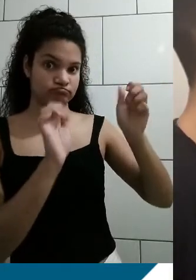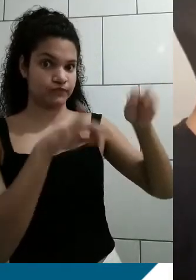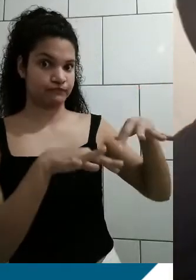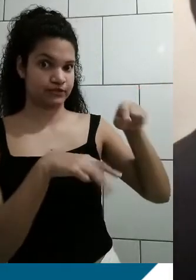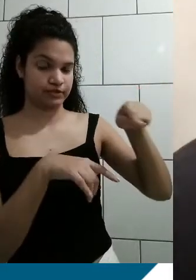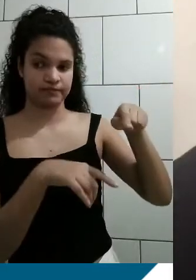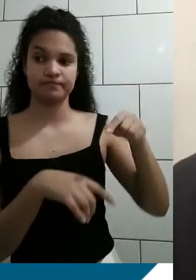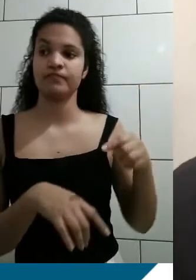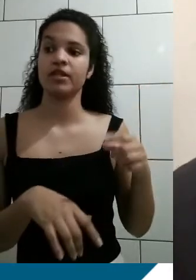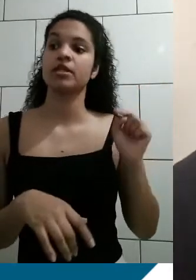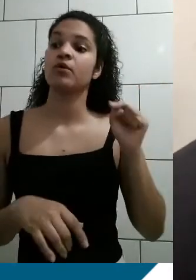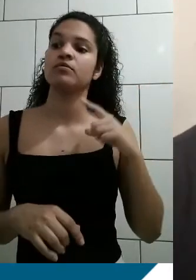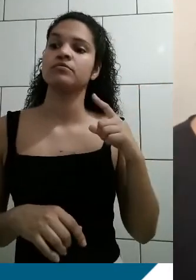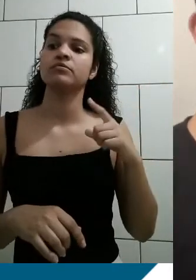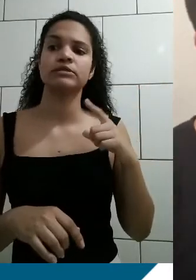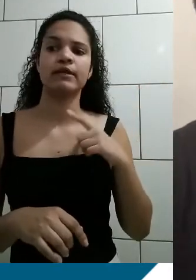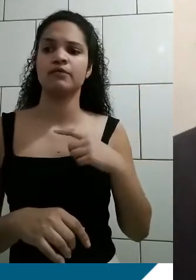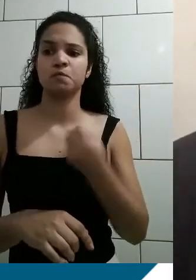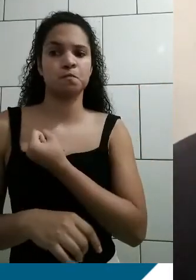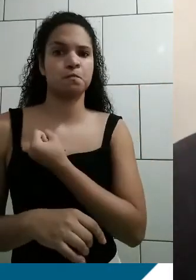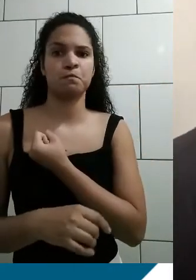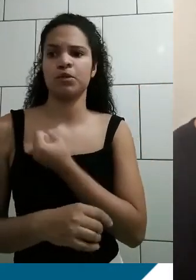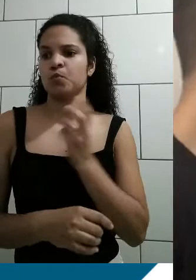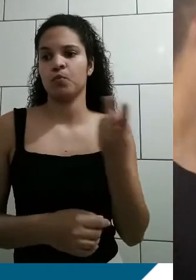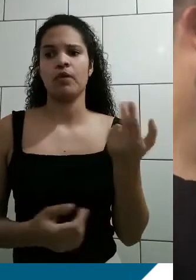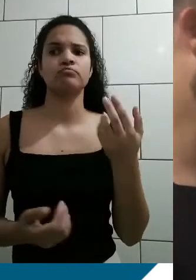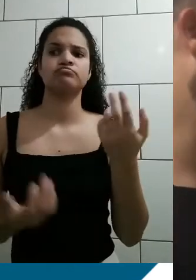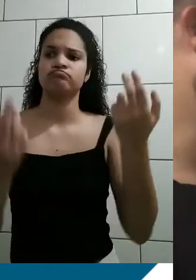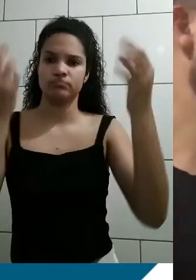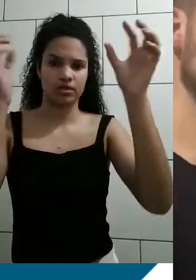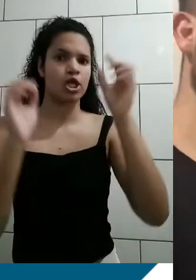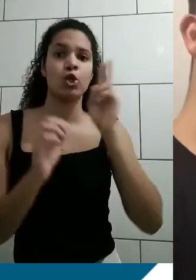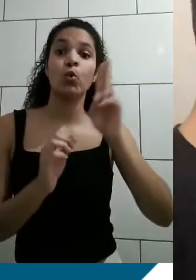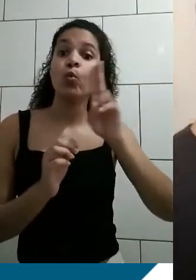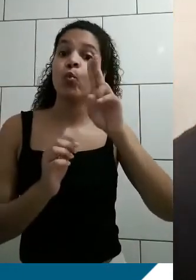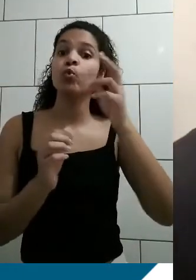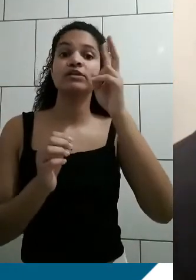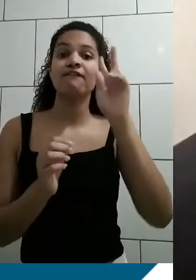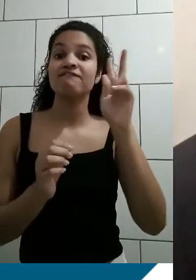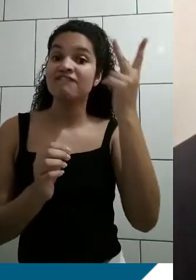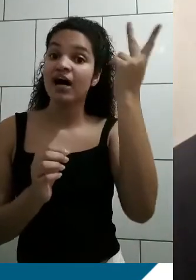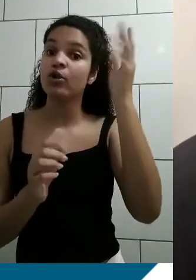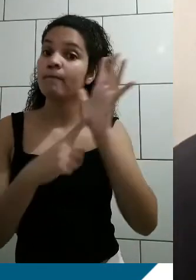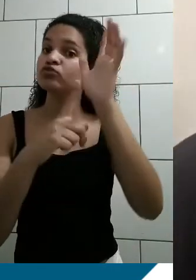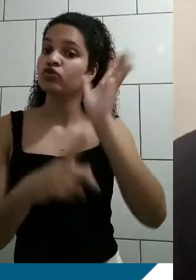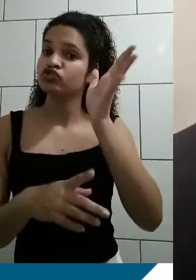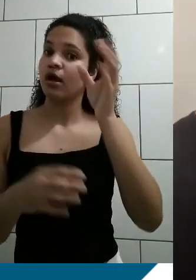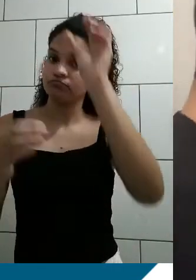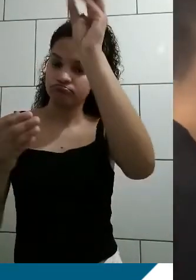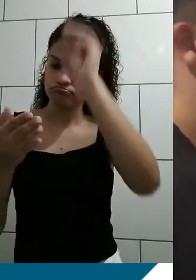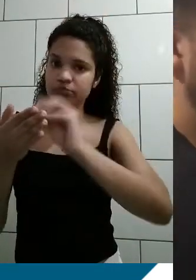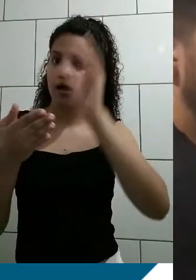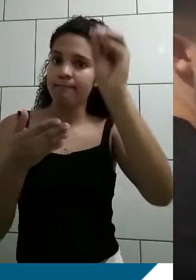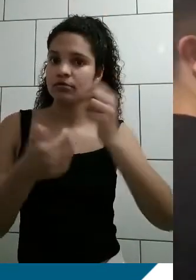e utilizar os valores, tá, que a questão nos forneceu. Então tem que a energia cinética é a massa vezes a velocidade ao quadrado